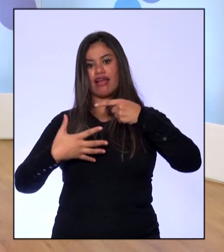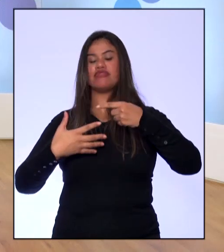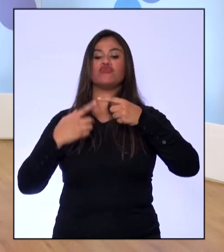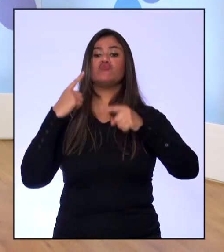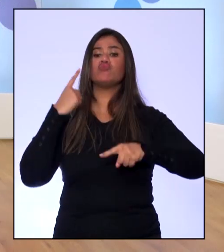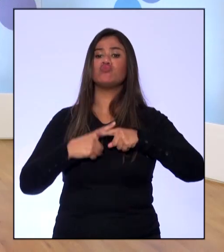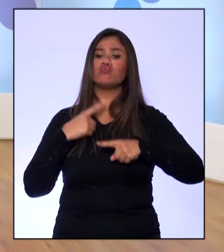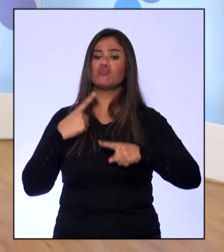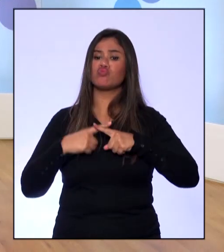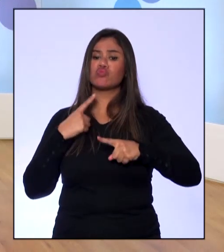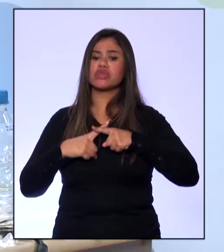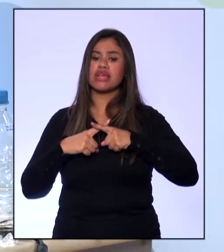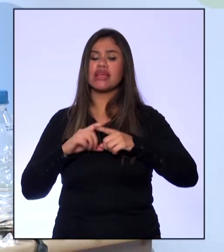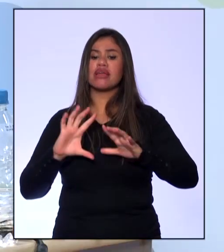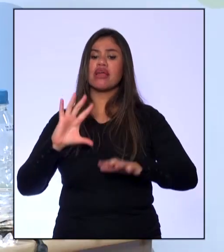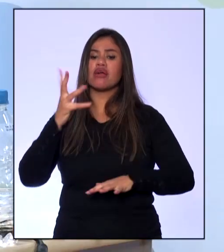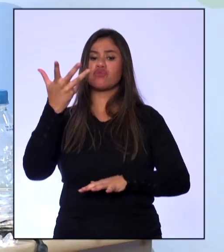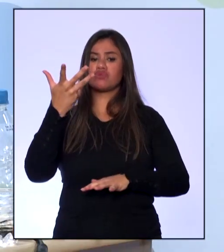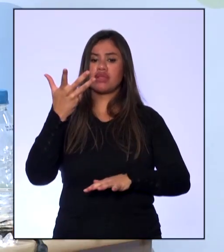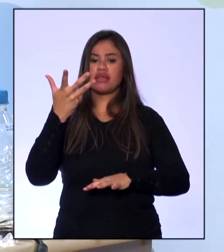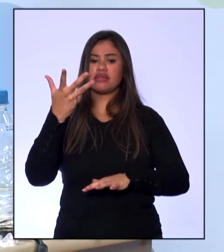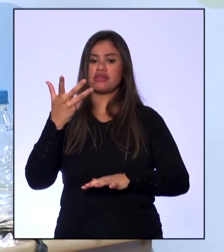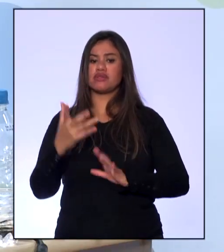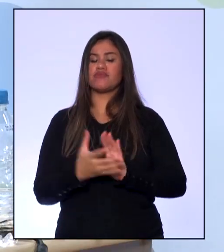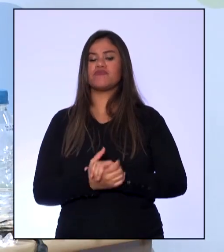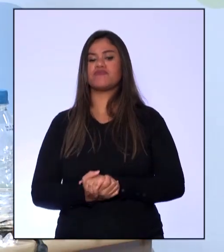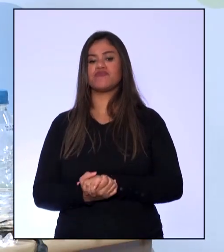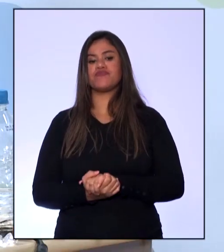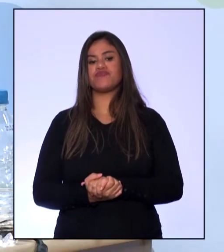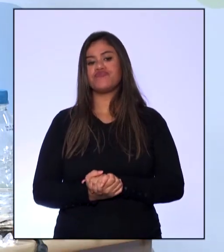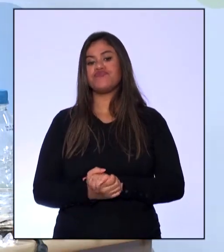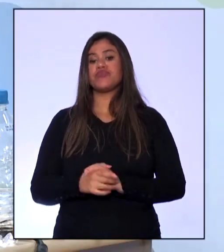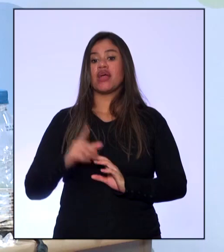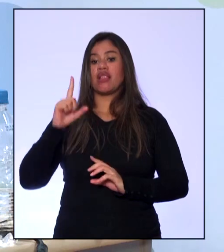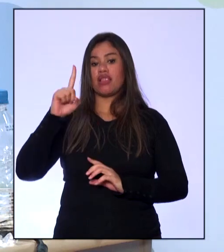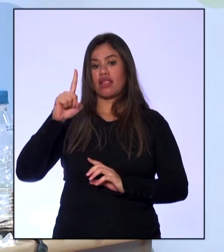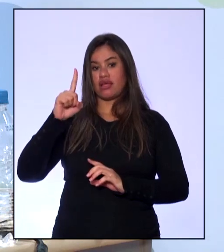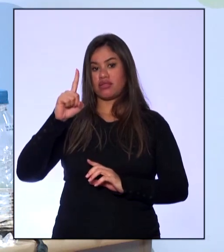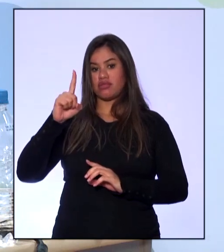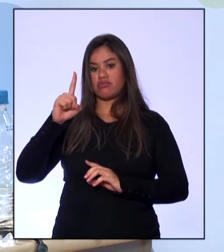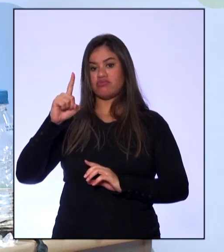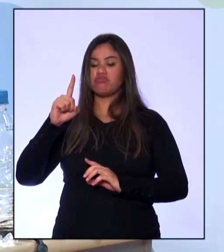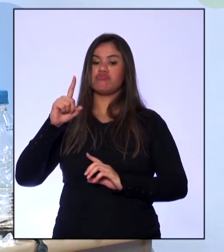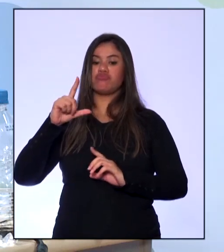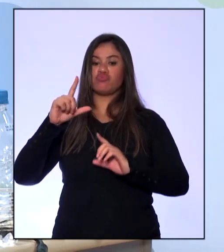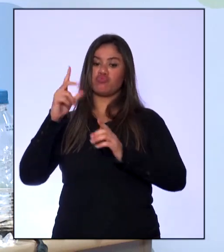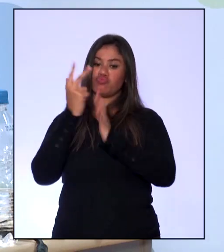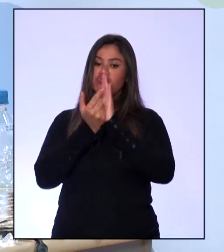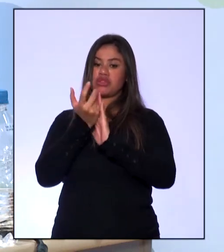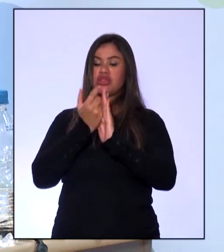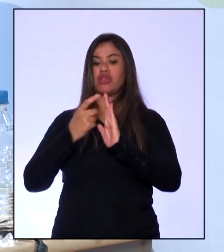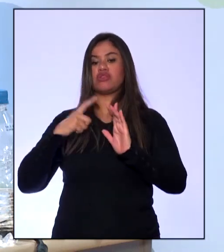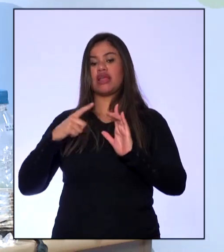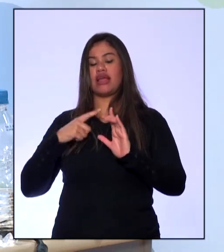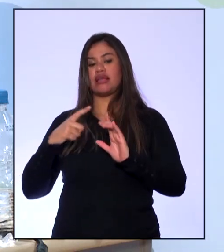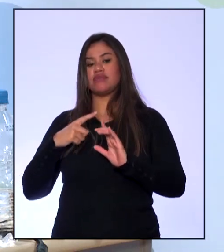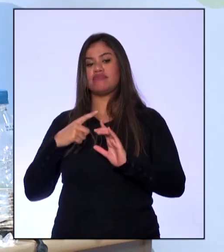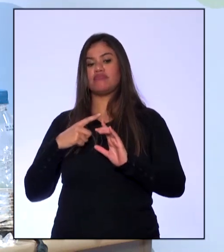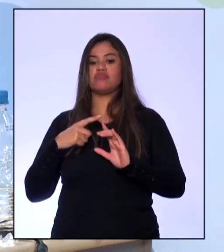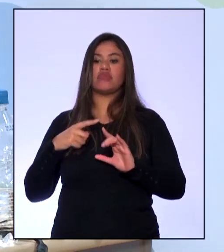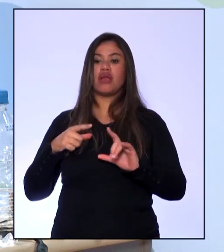que que isso acontece? Lá no primeiro balãozinho, a gente tem a primeira letra maiúscula e as outras em